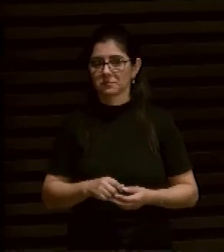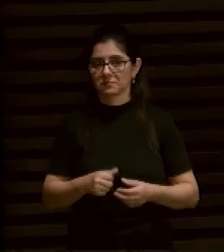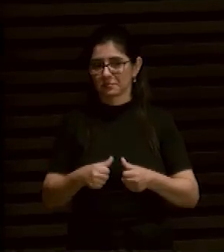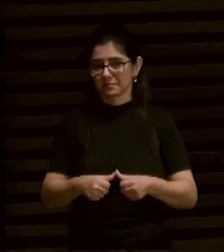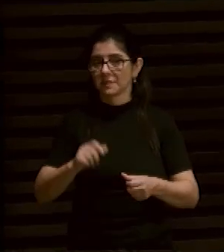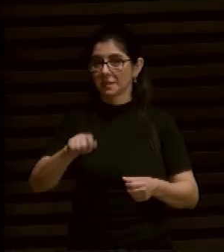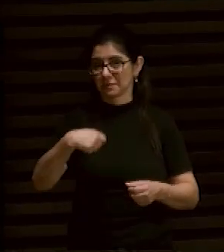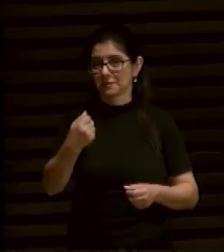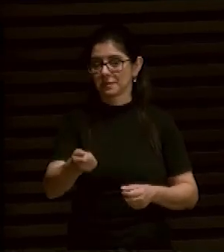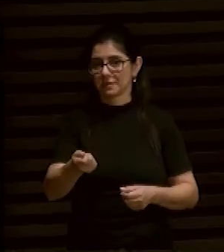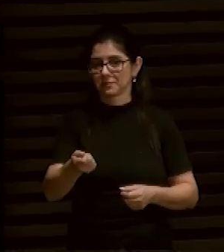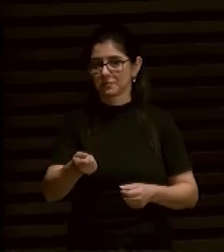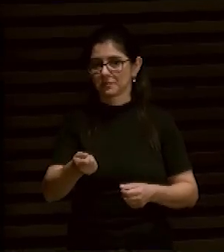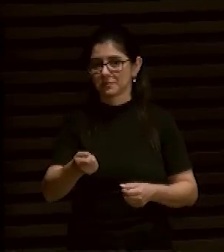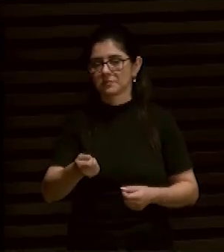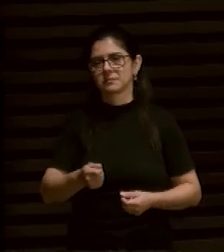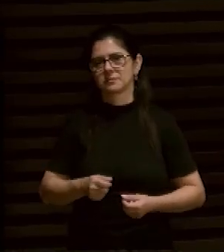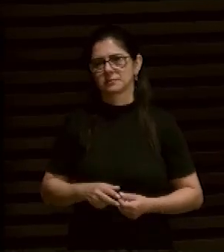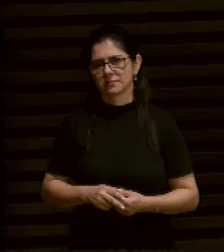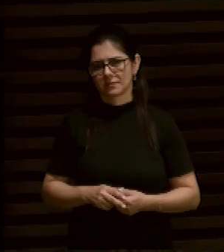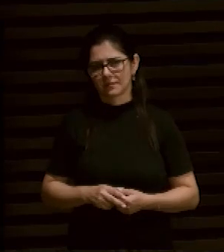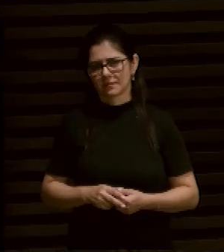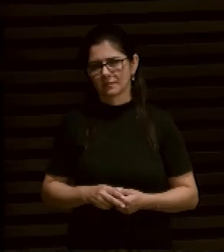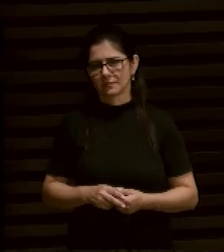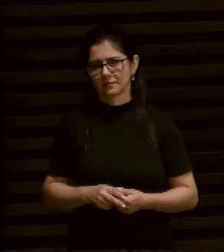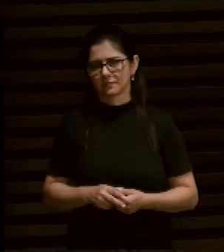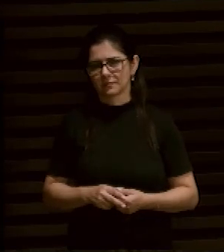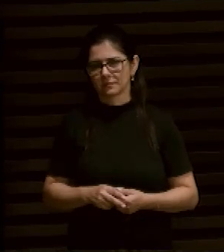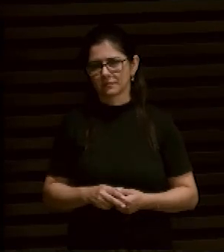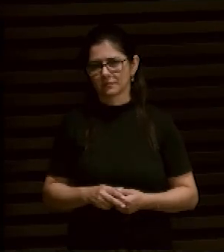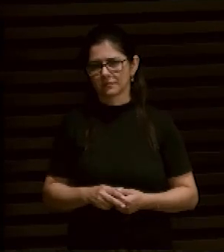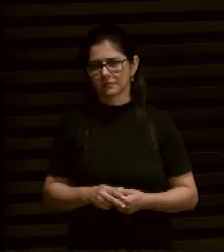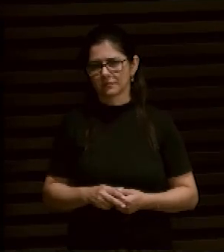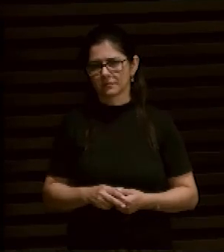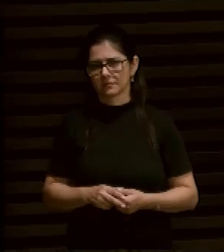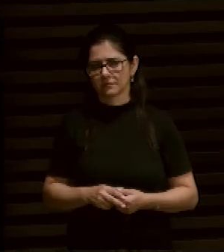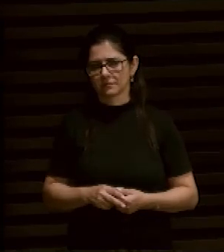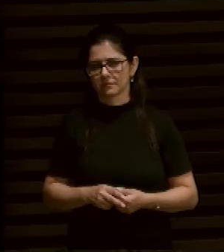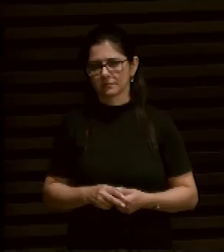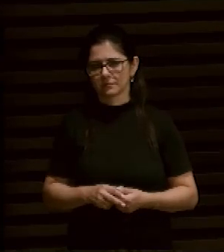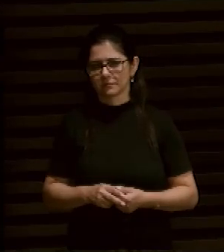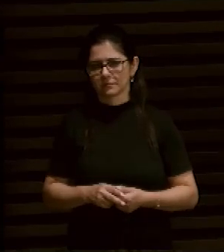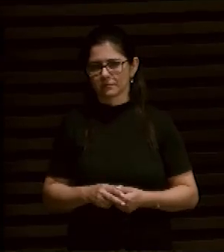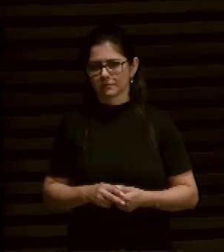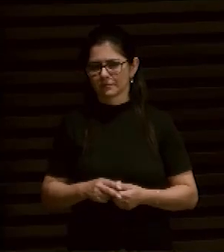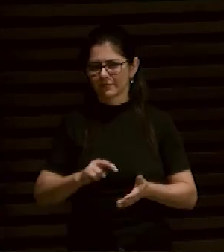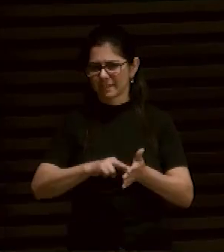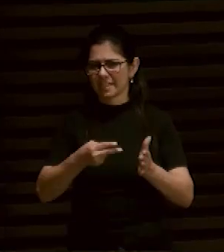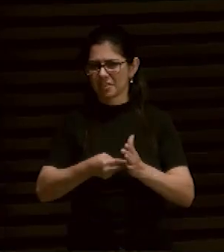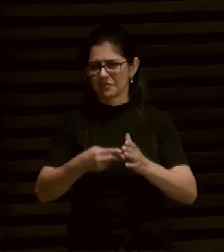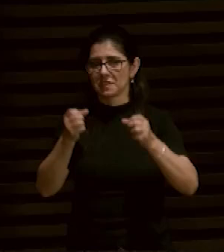o verbo, a palavra no grego, traz a ideia de algo miraculoso, algo fora do comum, fora